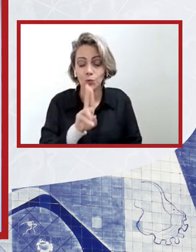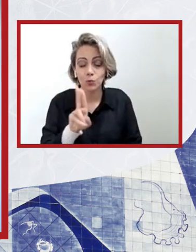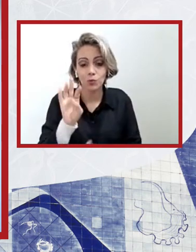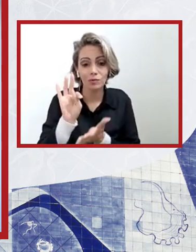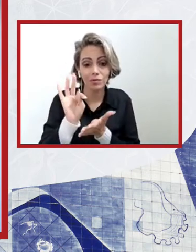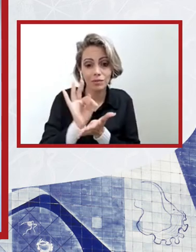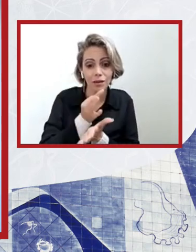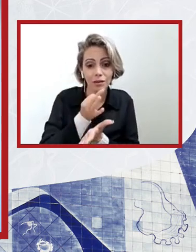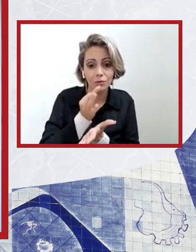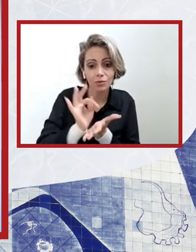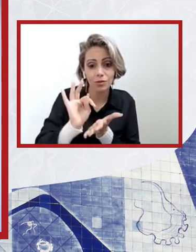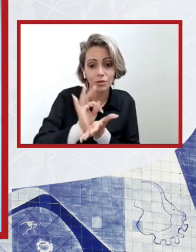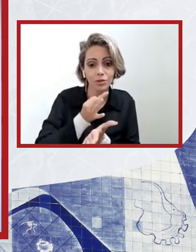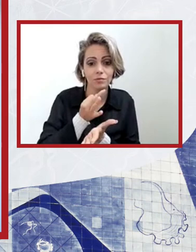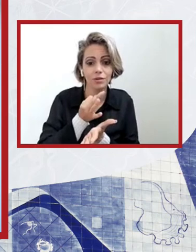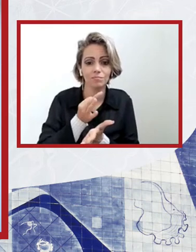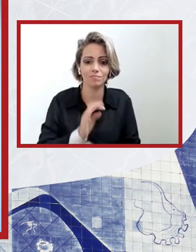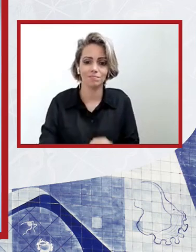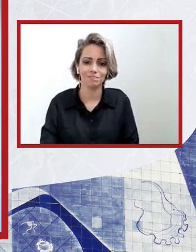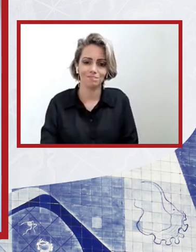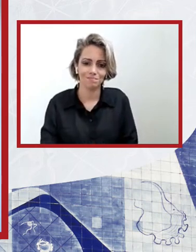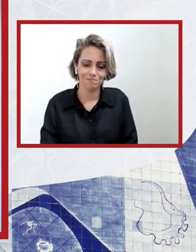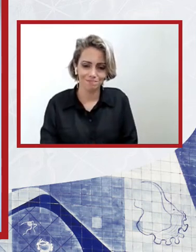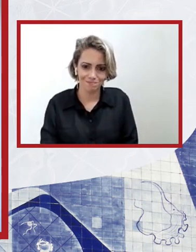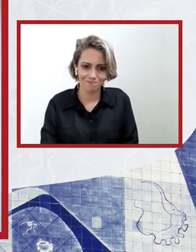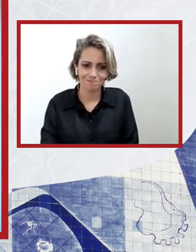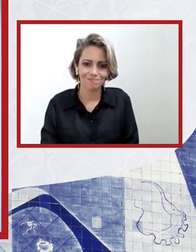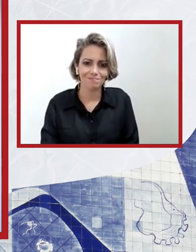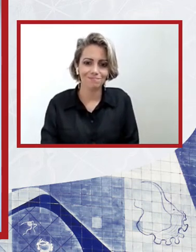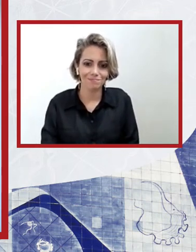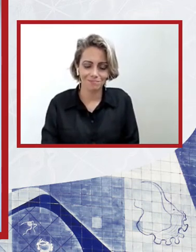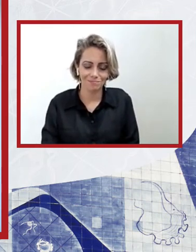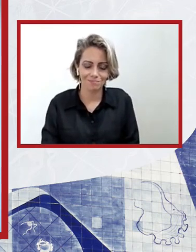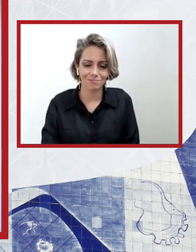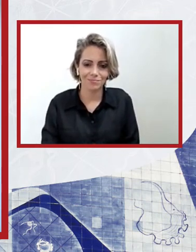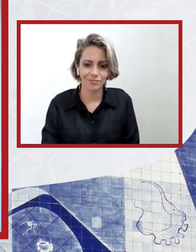tecnologias assistivas, né, envolvendo